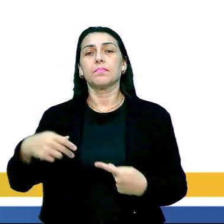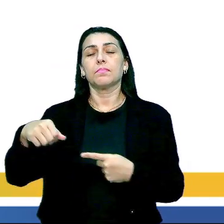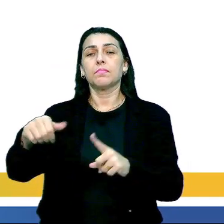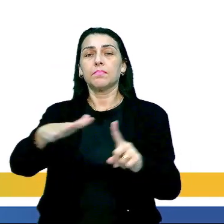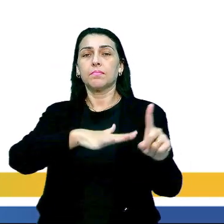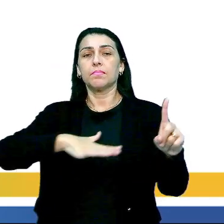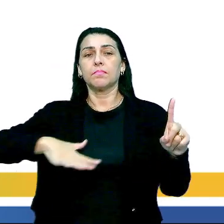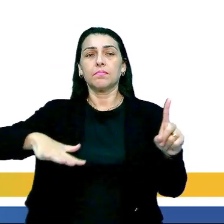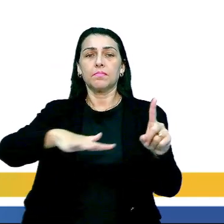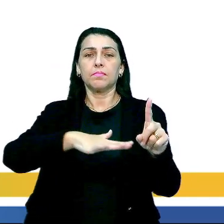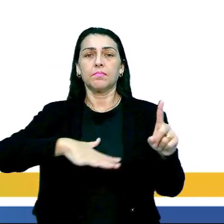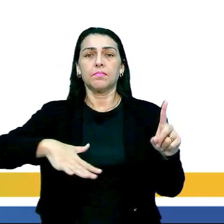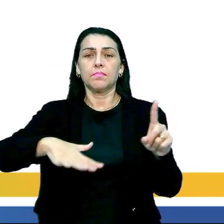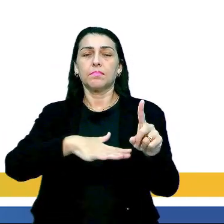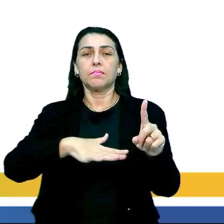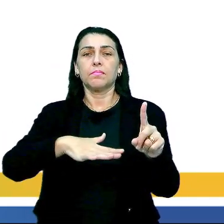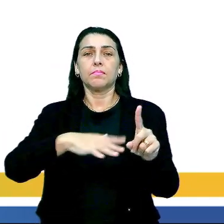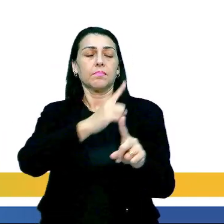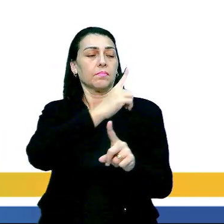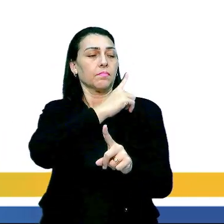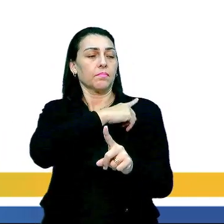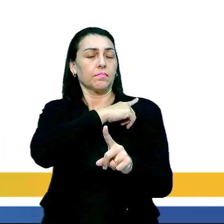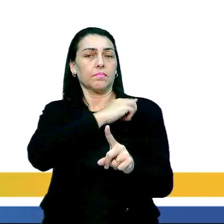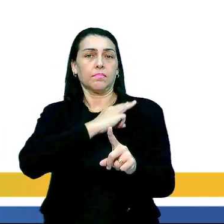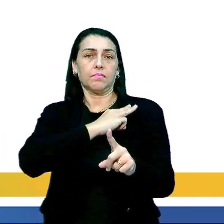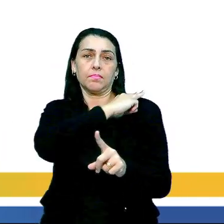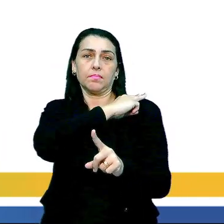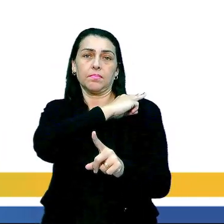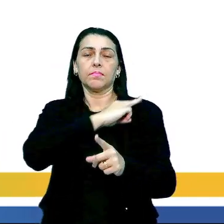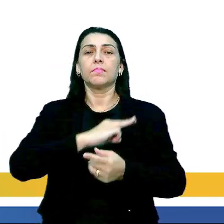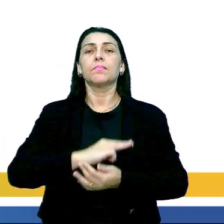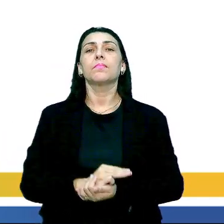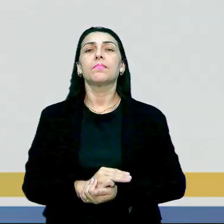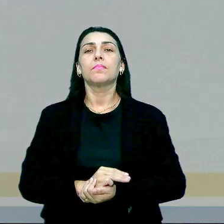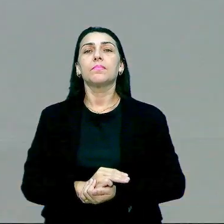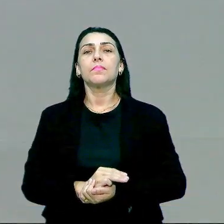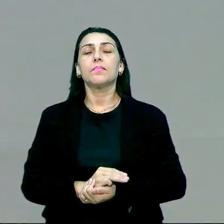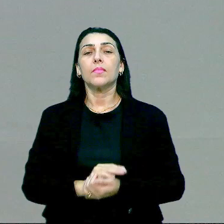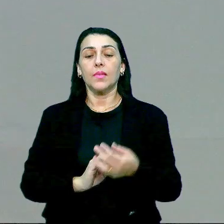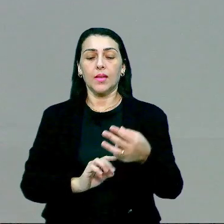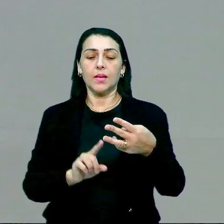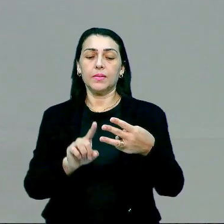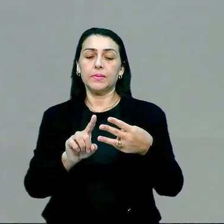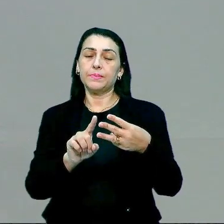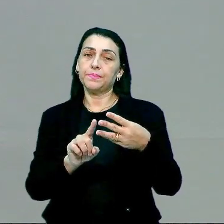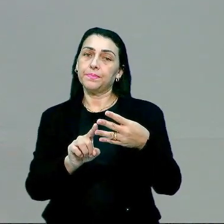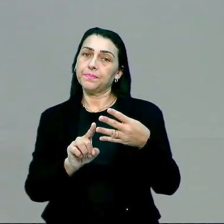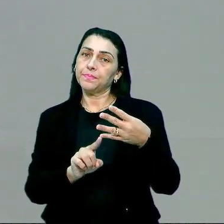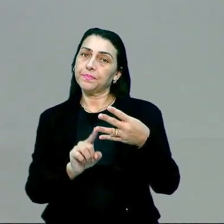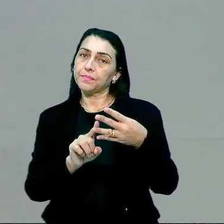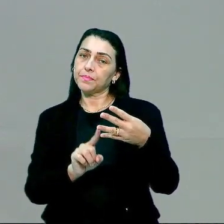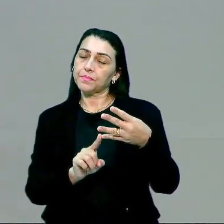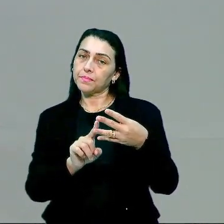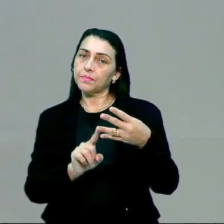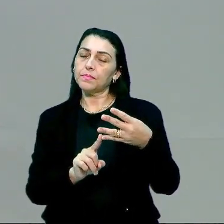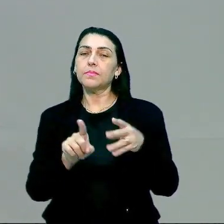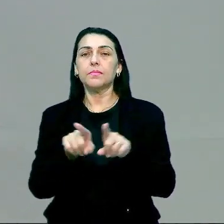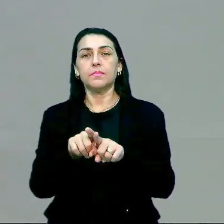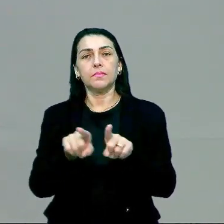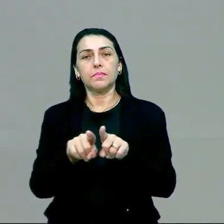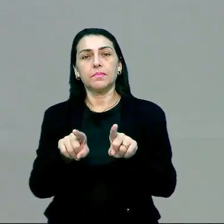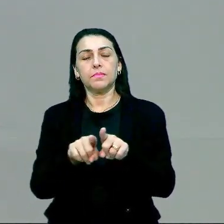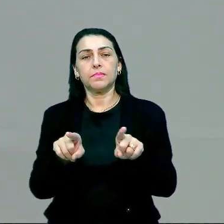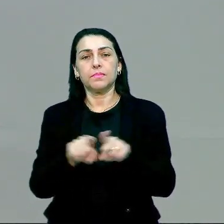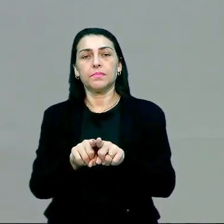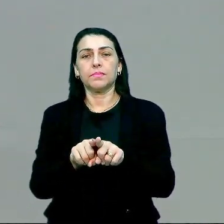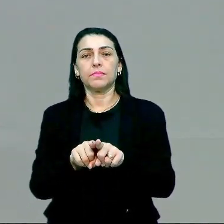Sociais Aplicadas, primeiro ano do ensino médio, e 2 outras questões que eu estarei tratando com